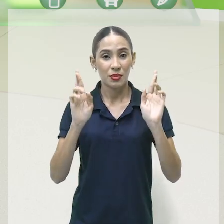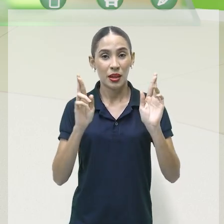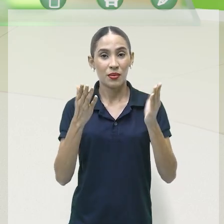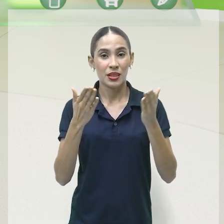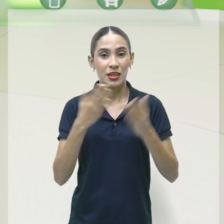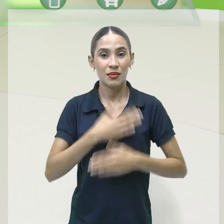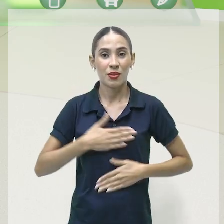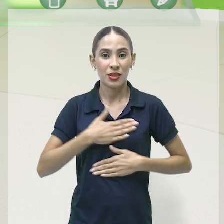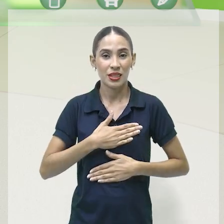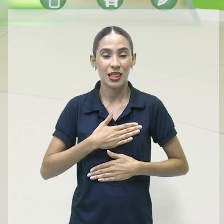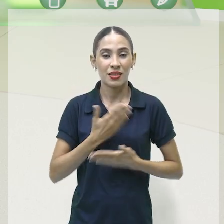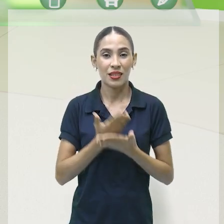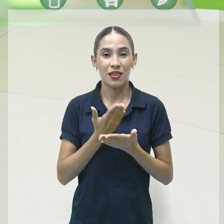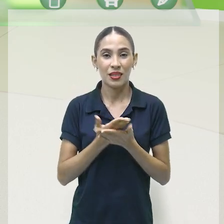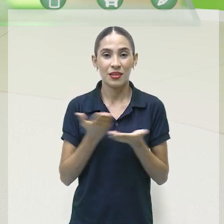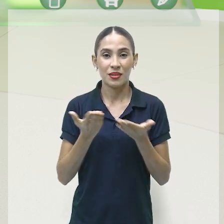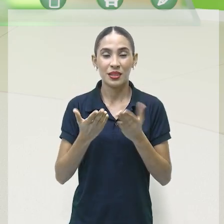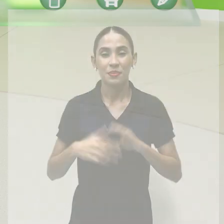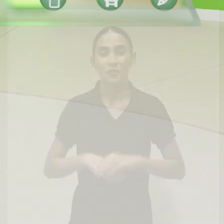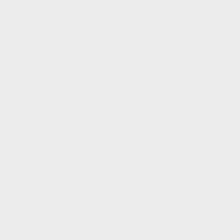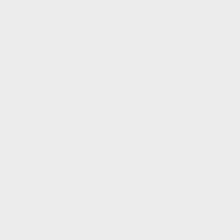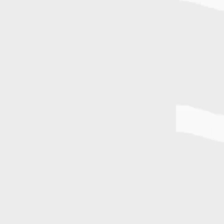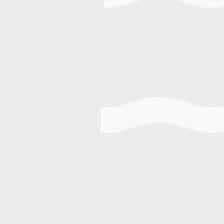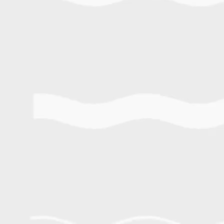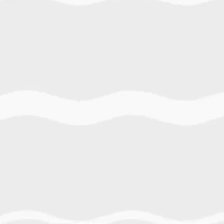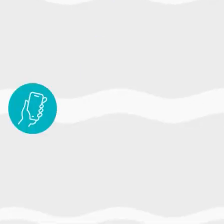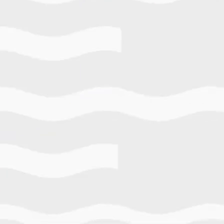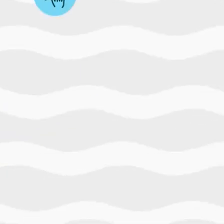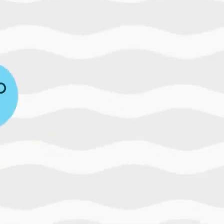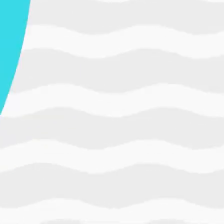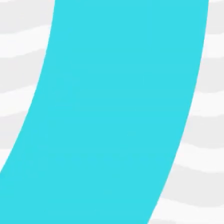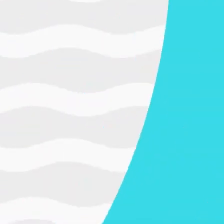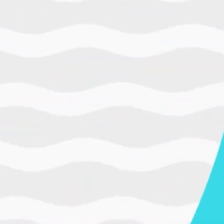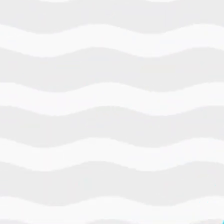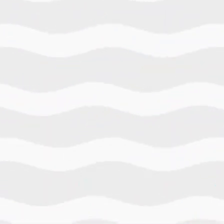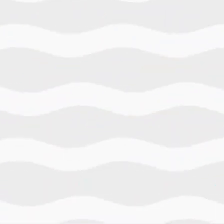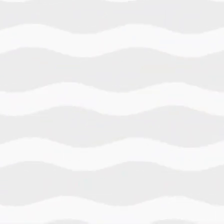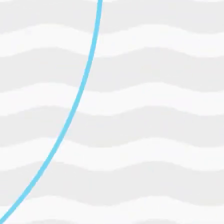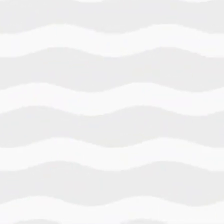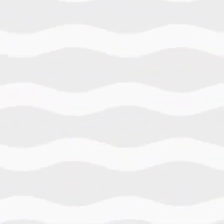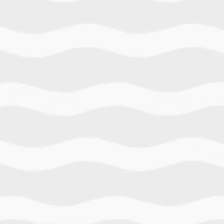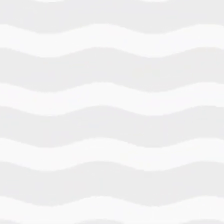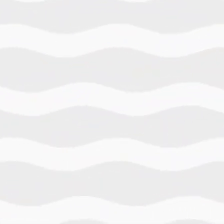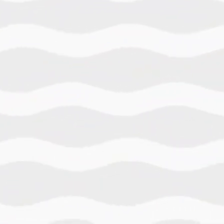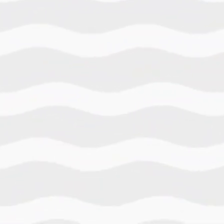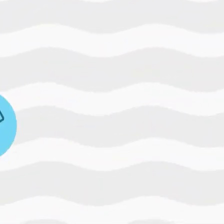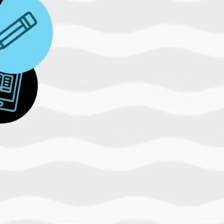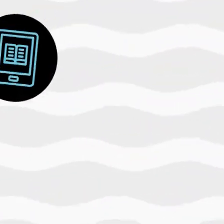compreendido a nossa aula de hoje.